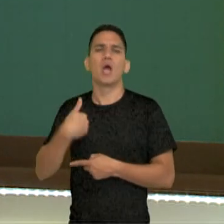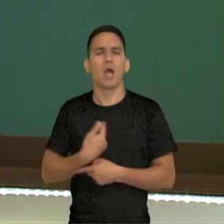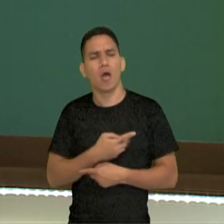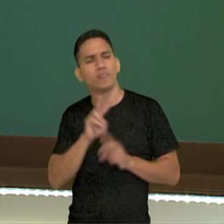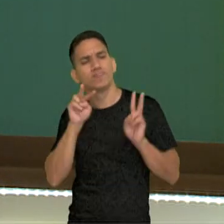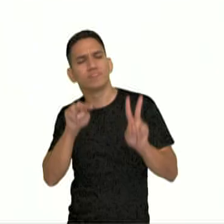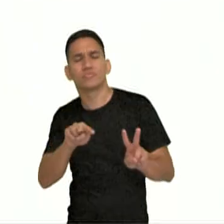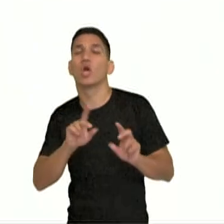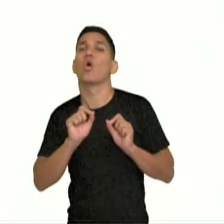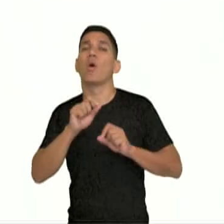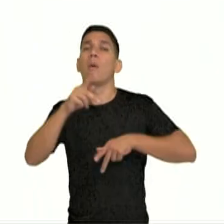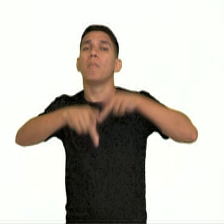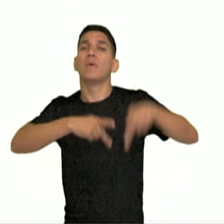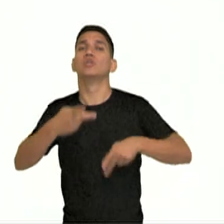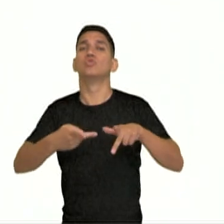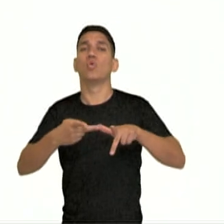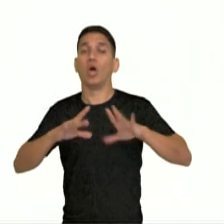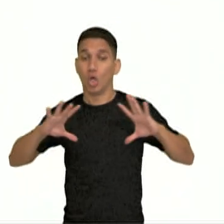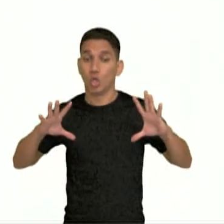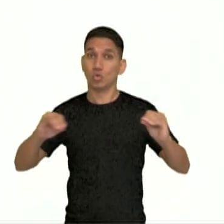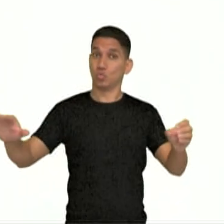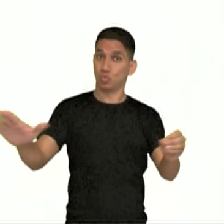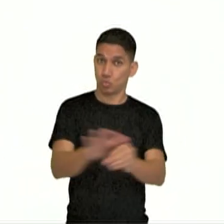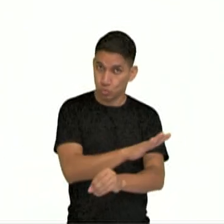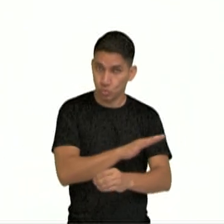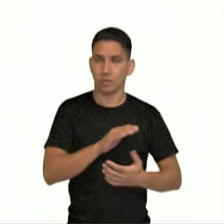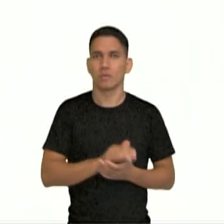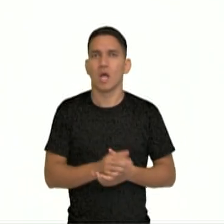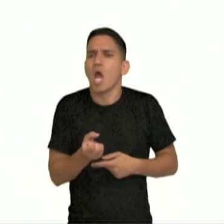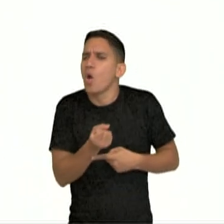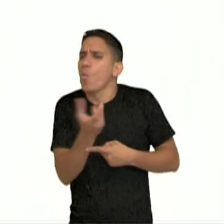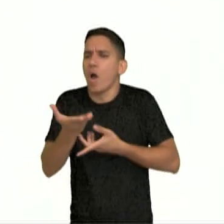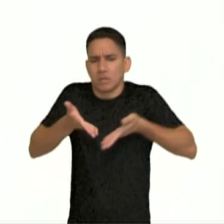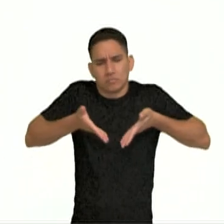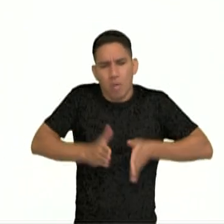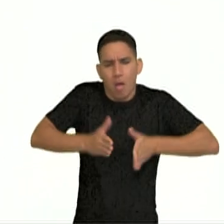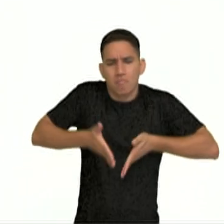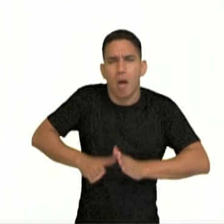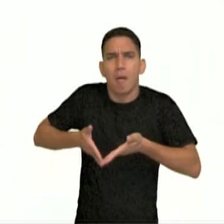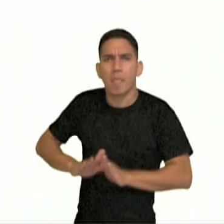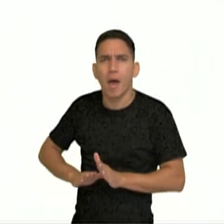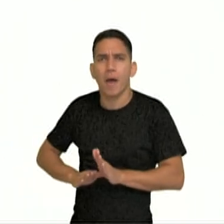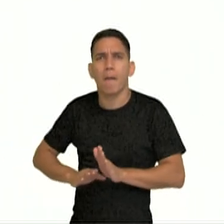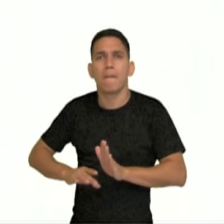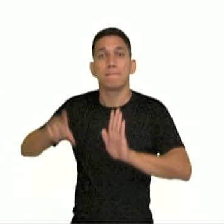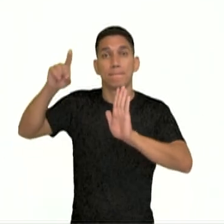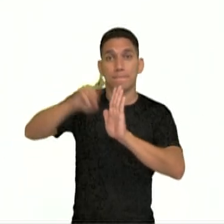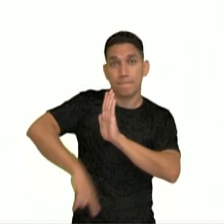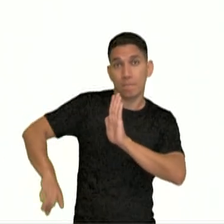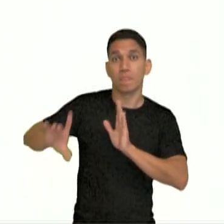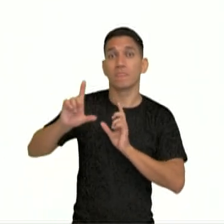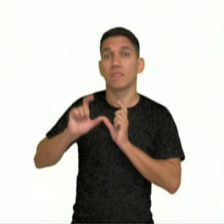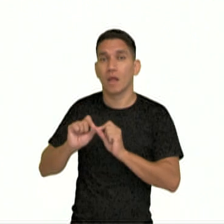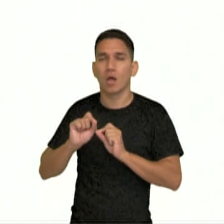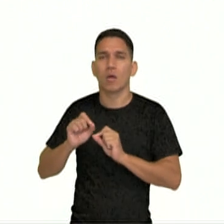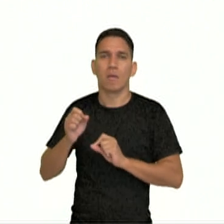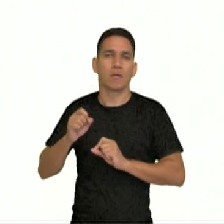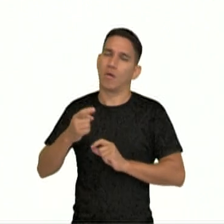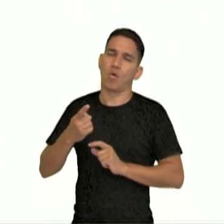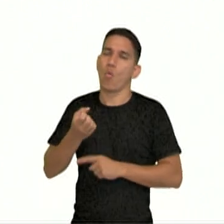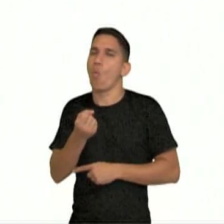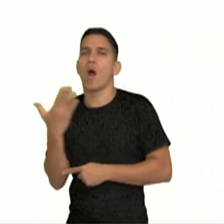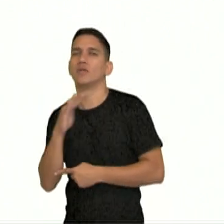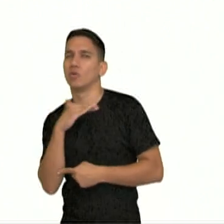de pessoas, aí eu vou ter quantos nascimentos menos quantos